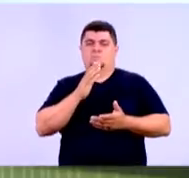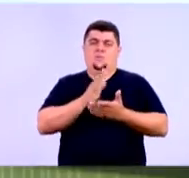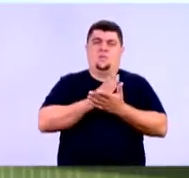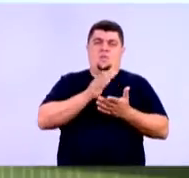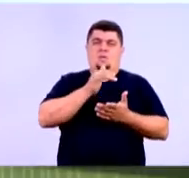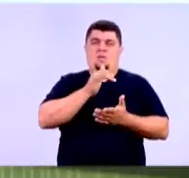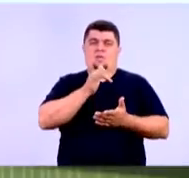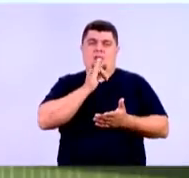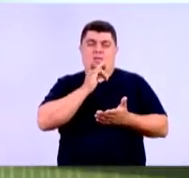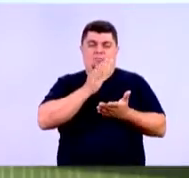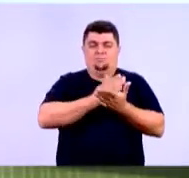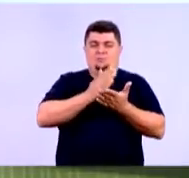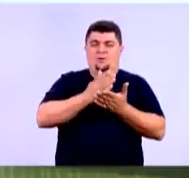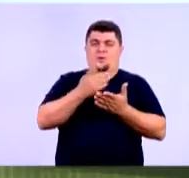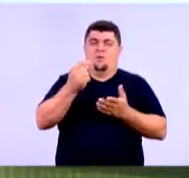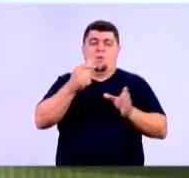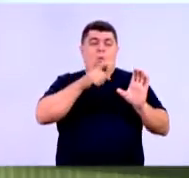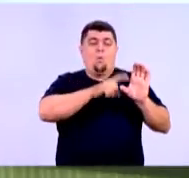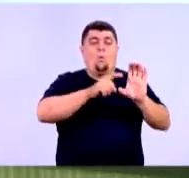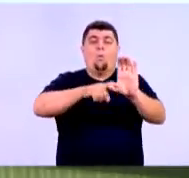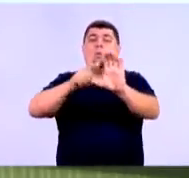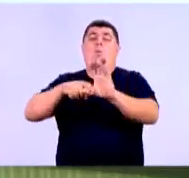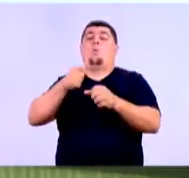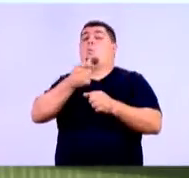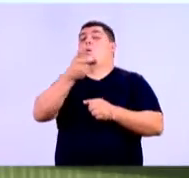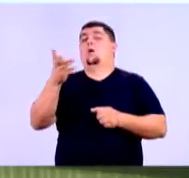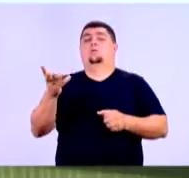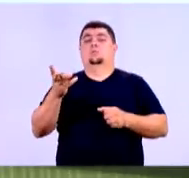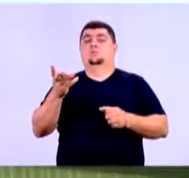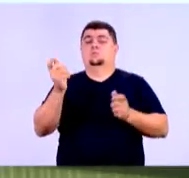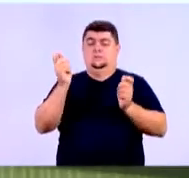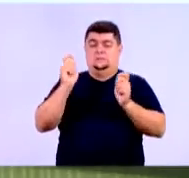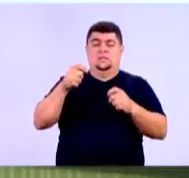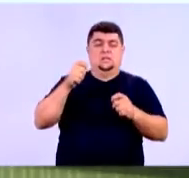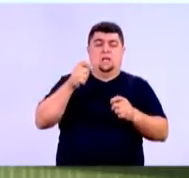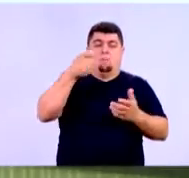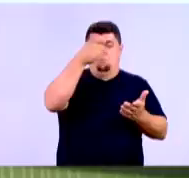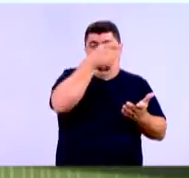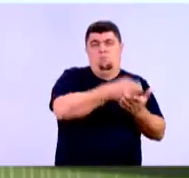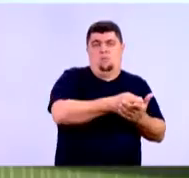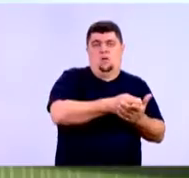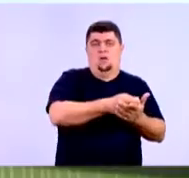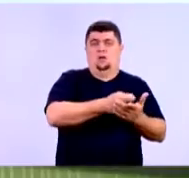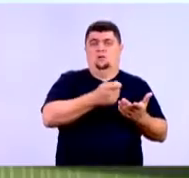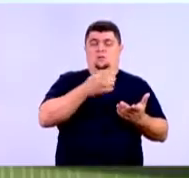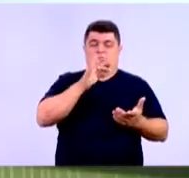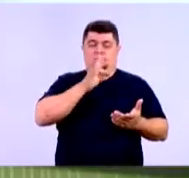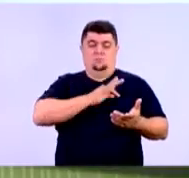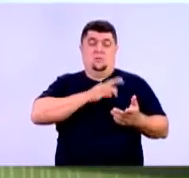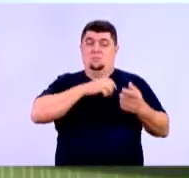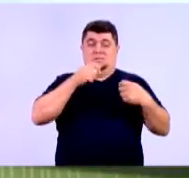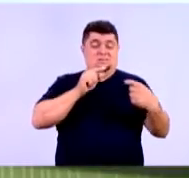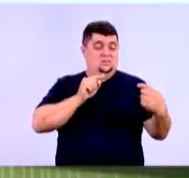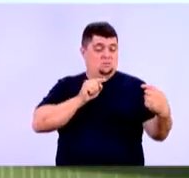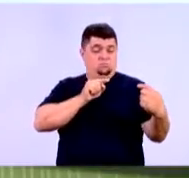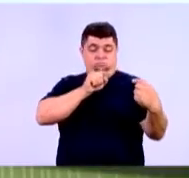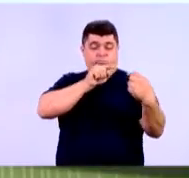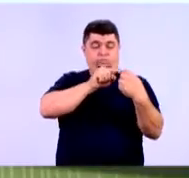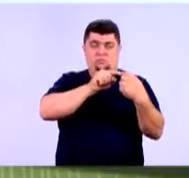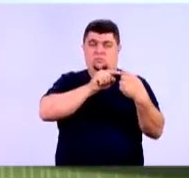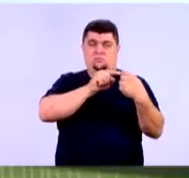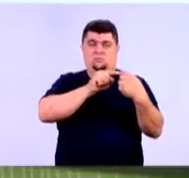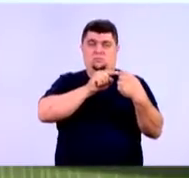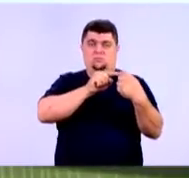são as parcelas, quais são os compromissos mensais da pessoa física em relação à sua renda mensal, para compreender aí qual